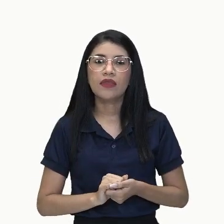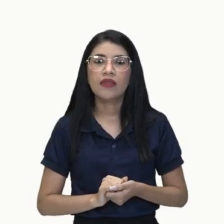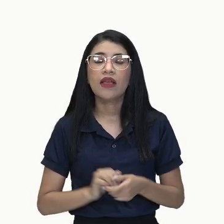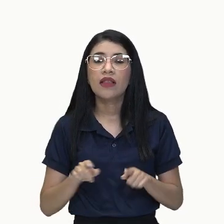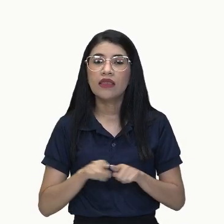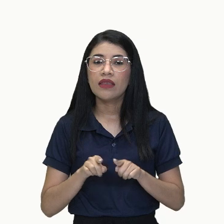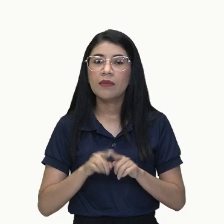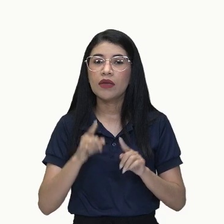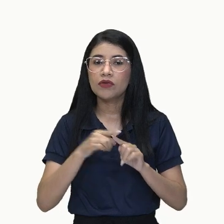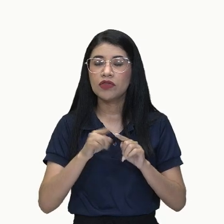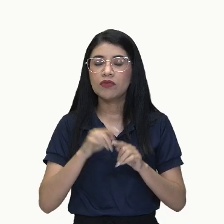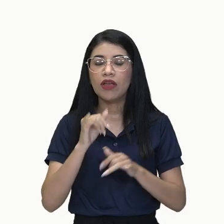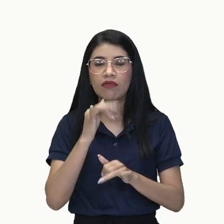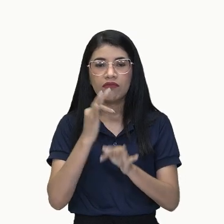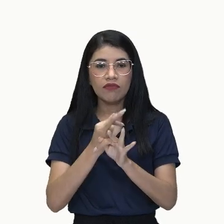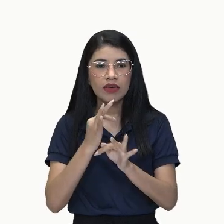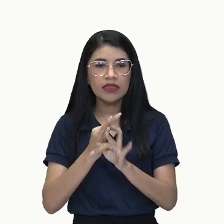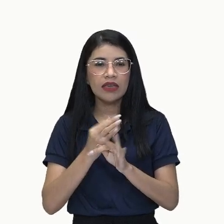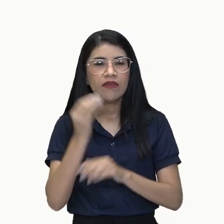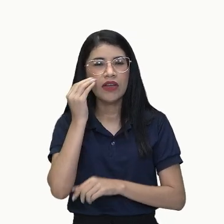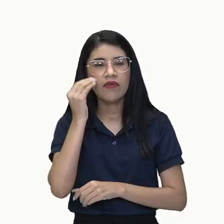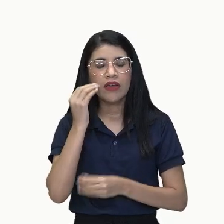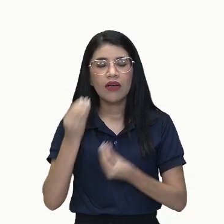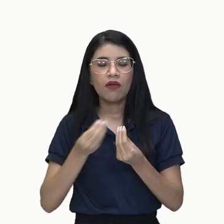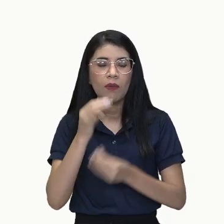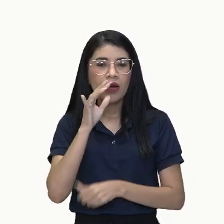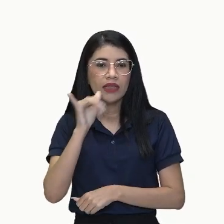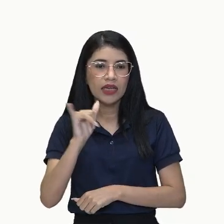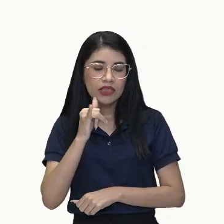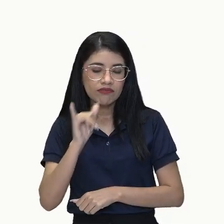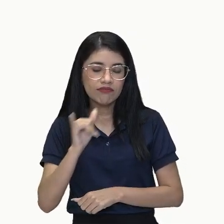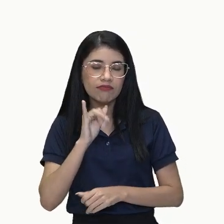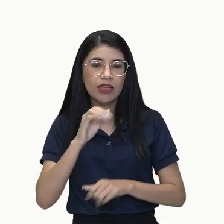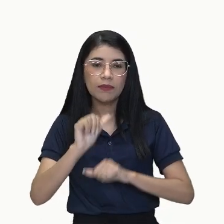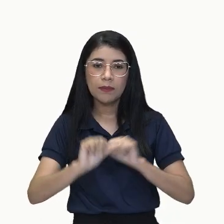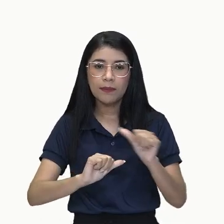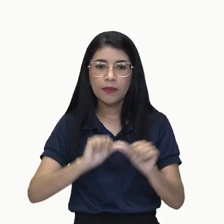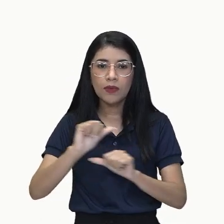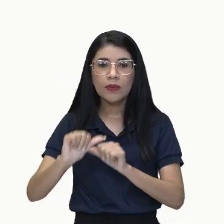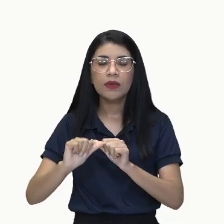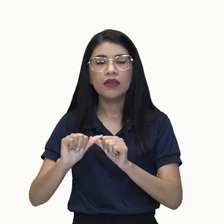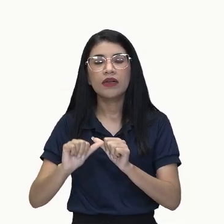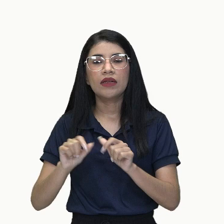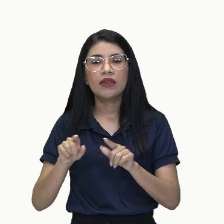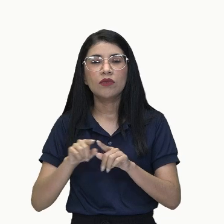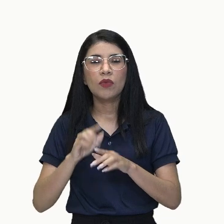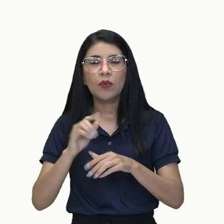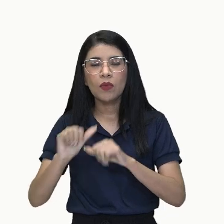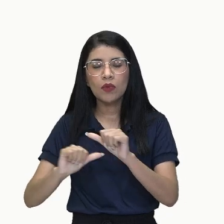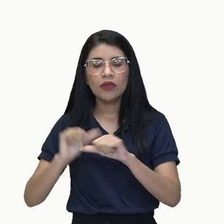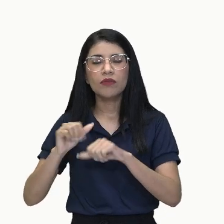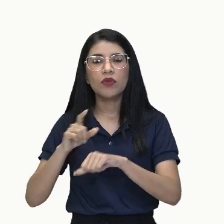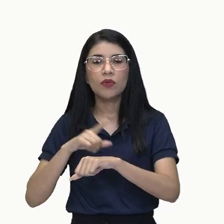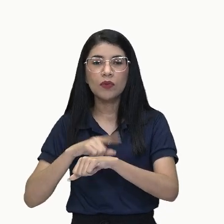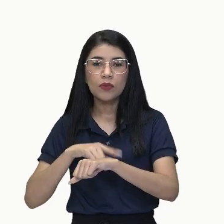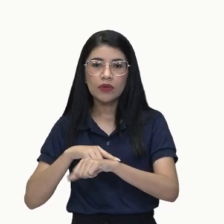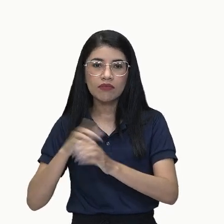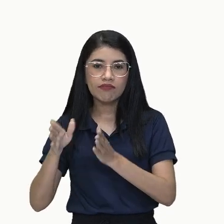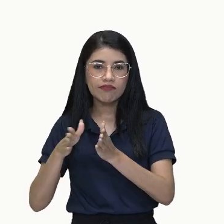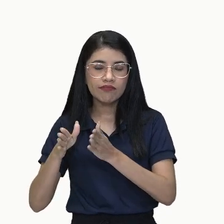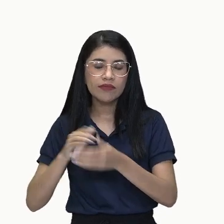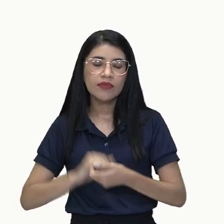grandeza física que mede a energia que está sendo transformada na unidade de tempo, ou seja, o